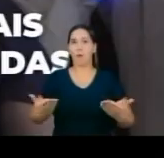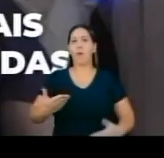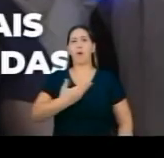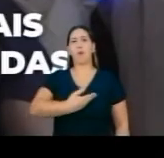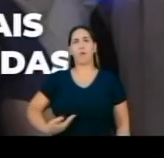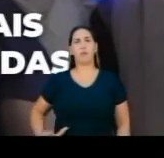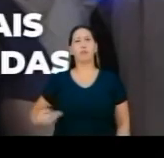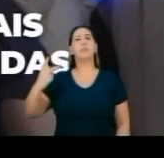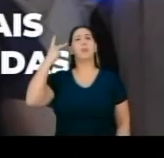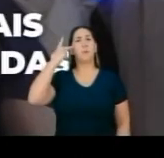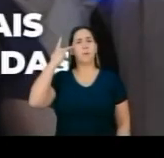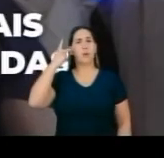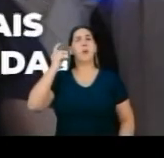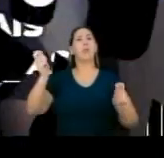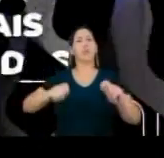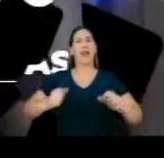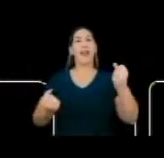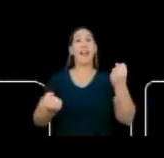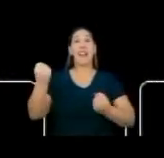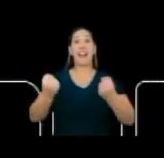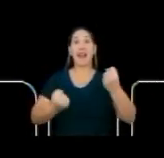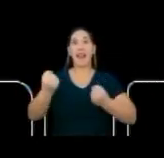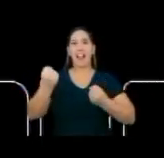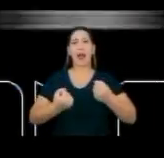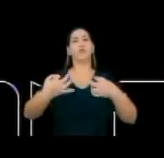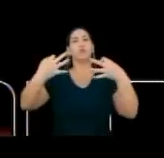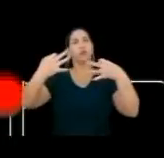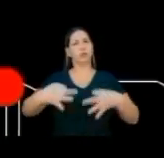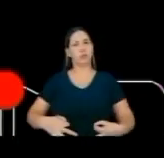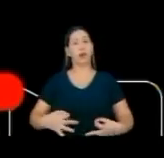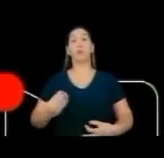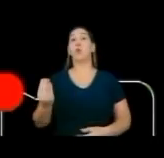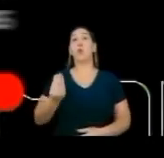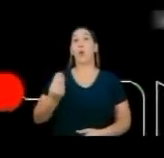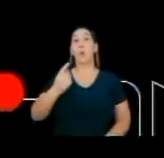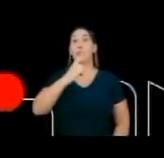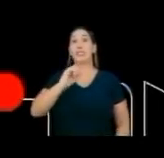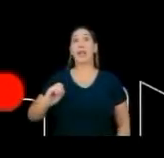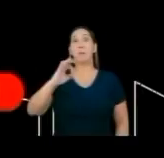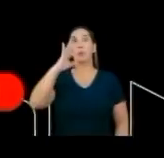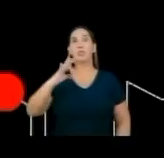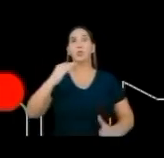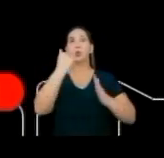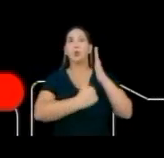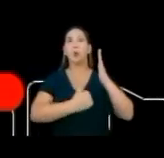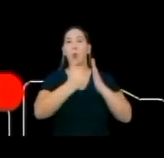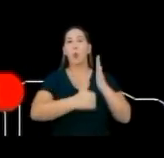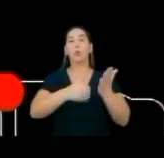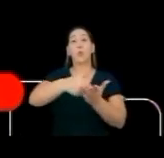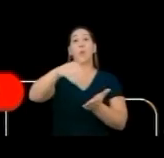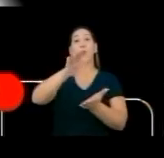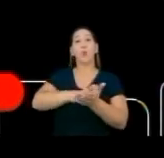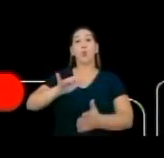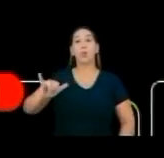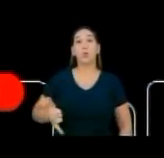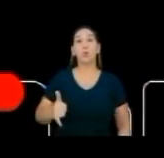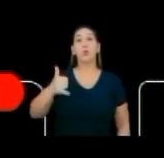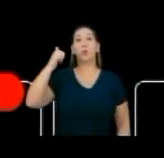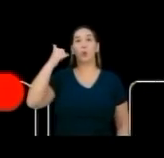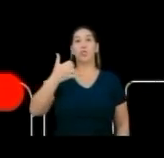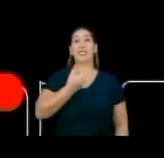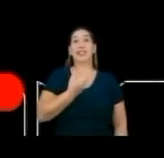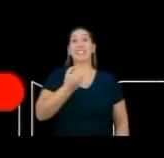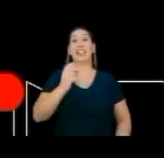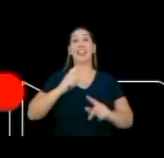especiais para o seu carro voltar a rodar em dia. São 100% de desconto em multas e juros, parcelamento em até 60 vezes